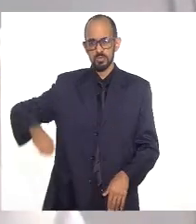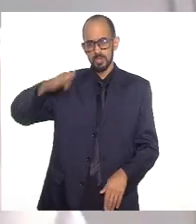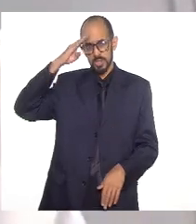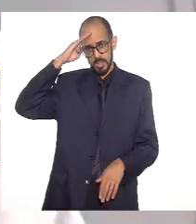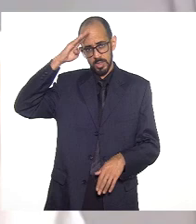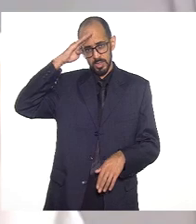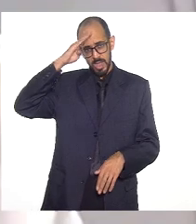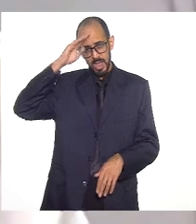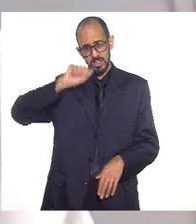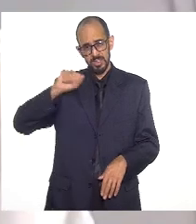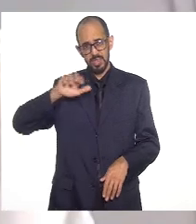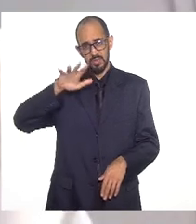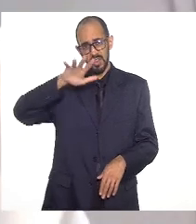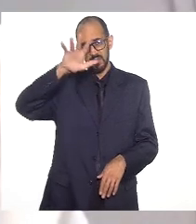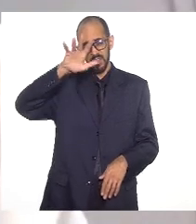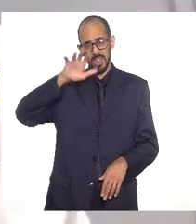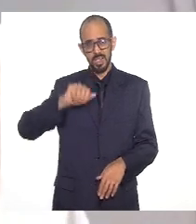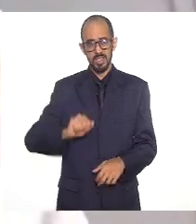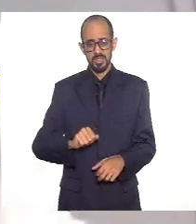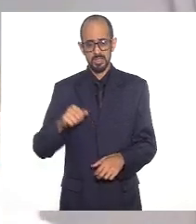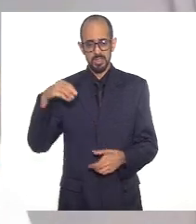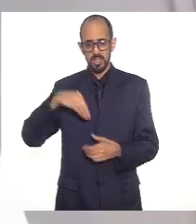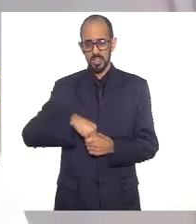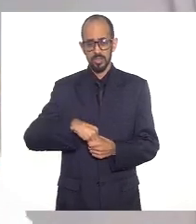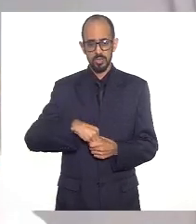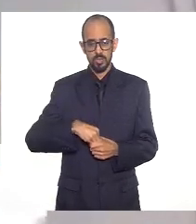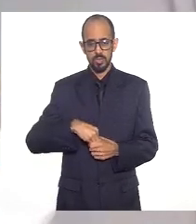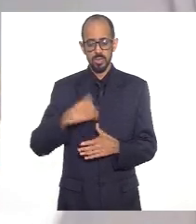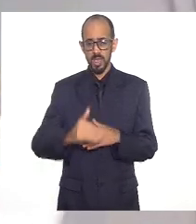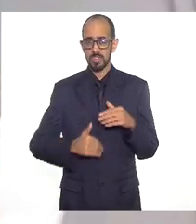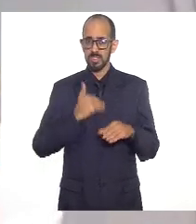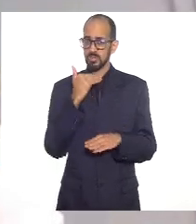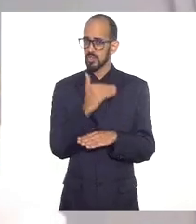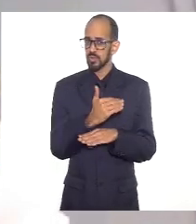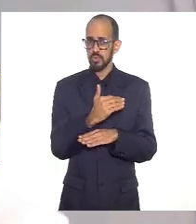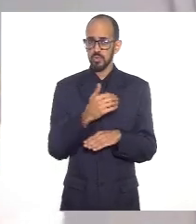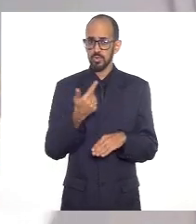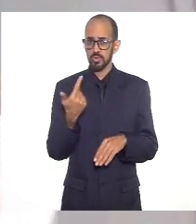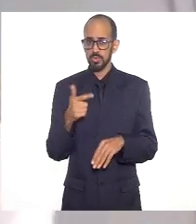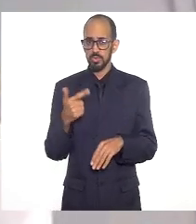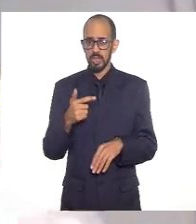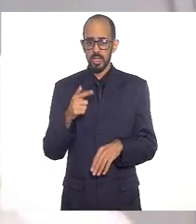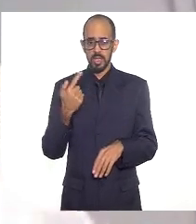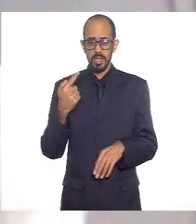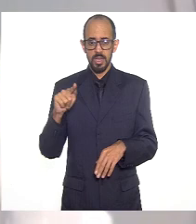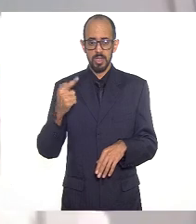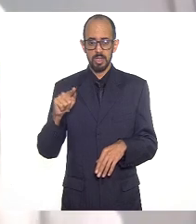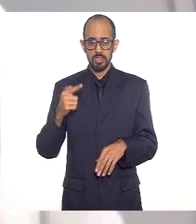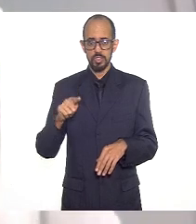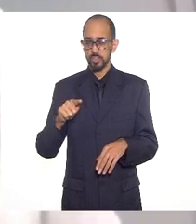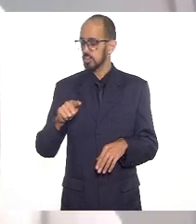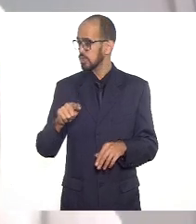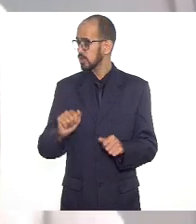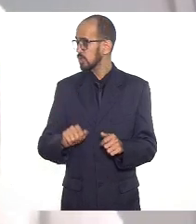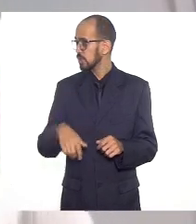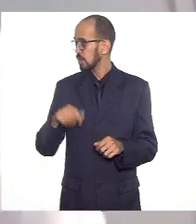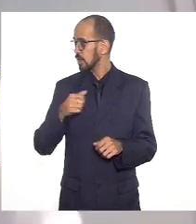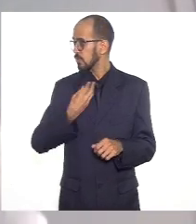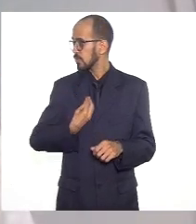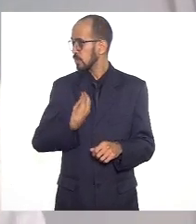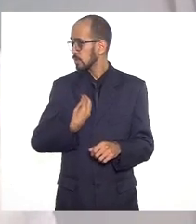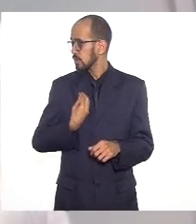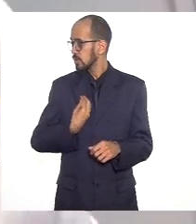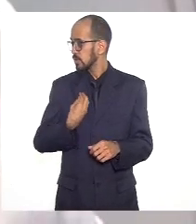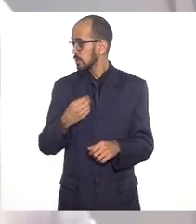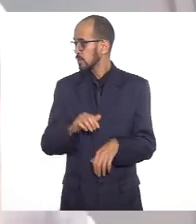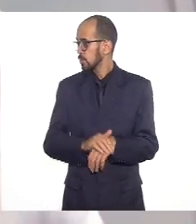territórios periféricos, nos territórios de favela, e, acima de tudo, não garante uma política que expressa o direito à vida. E quando